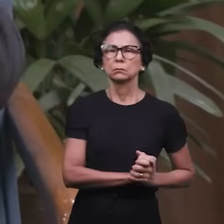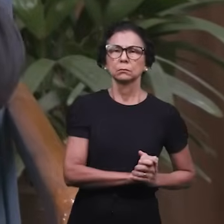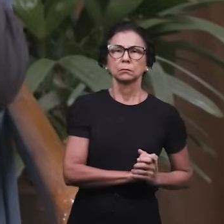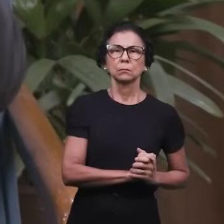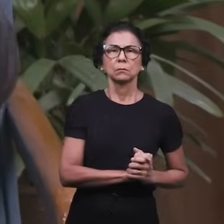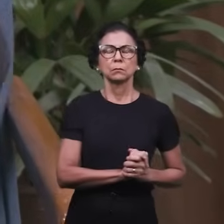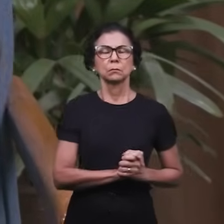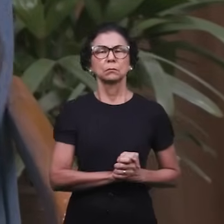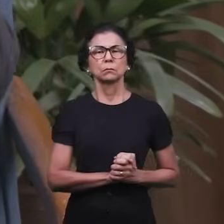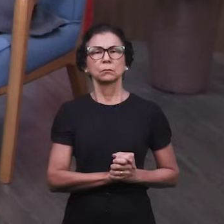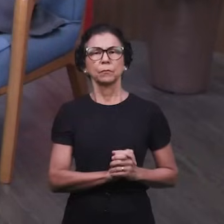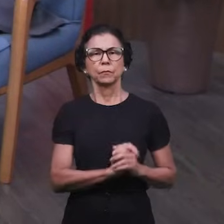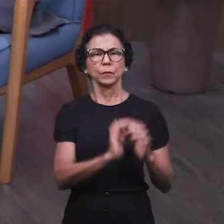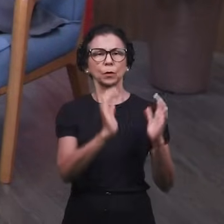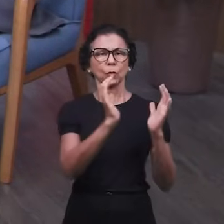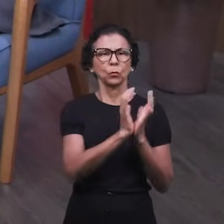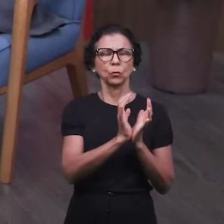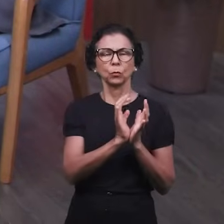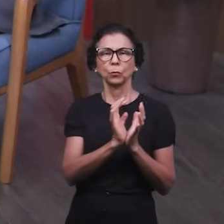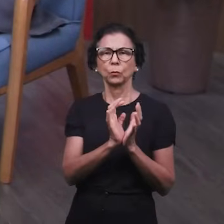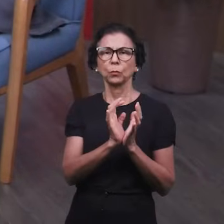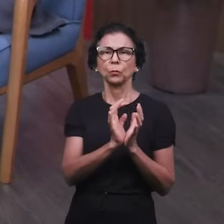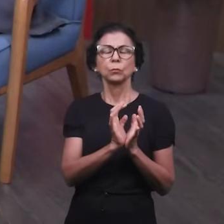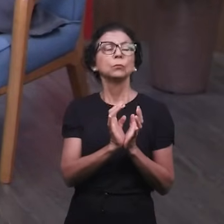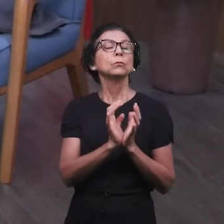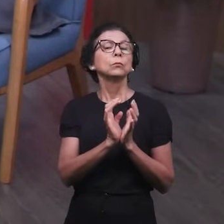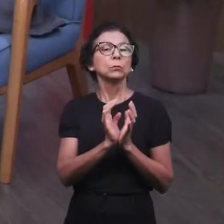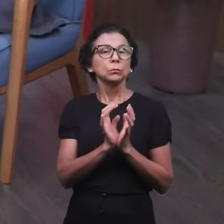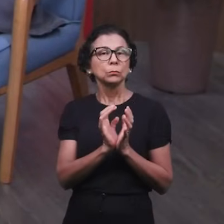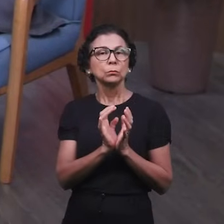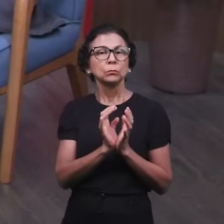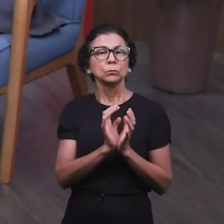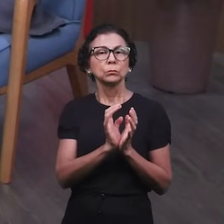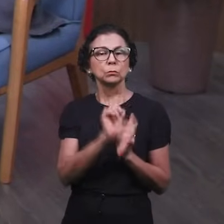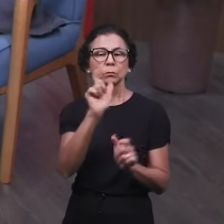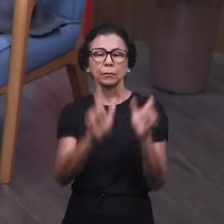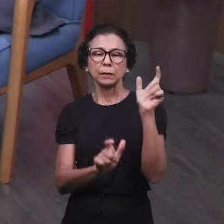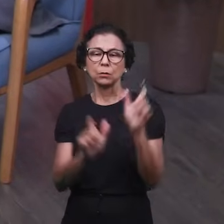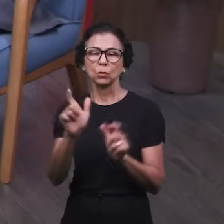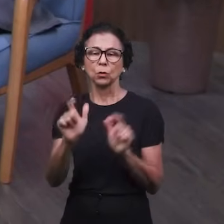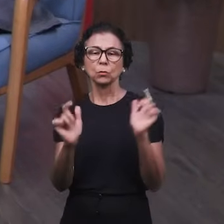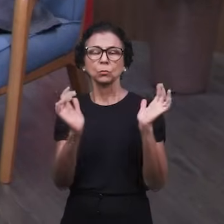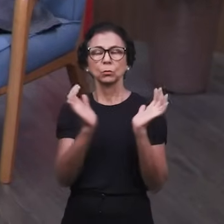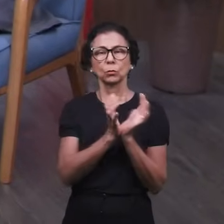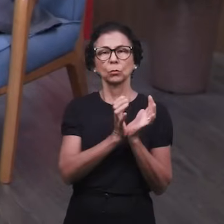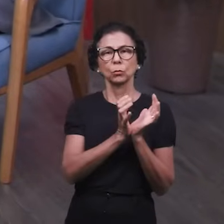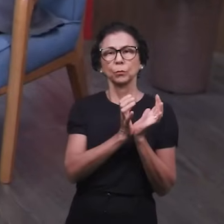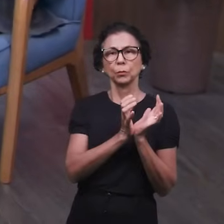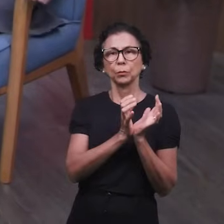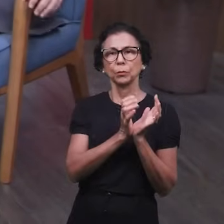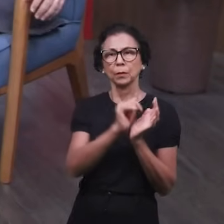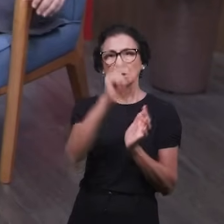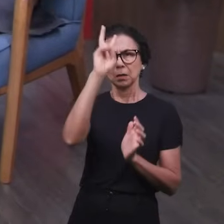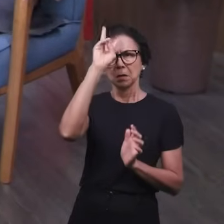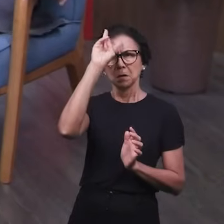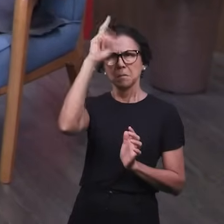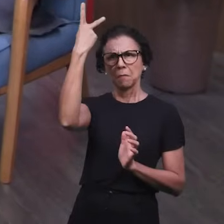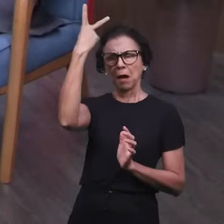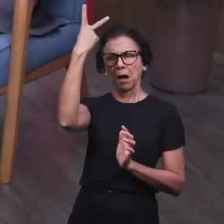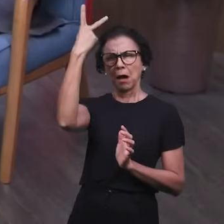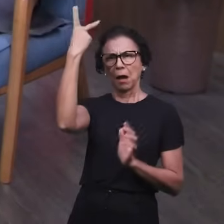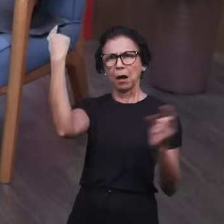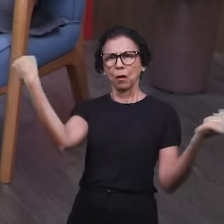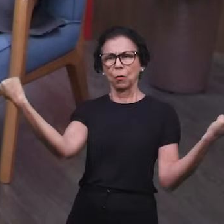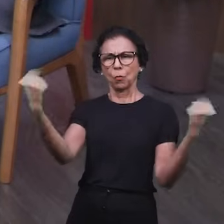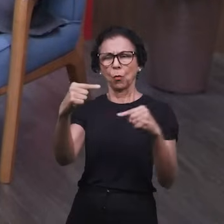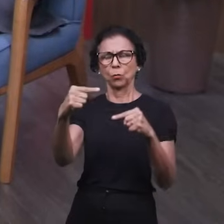ou seja, há um movimento, não de uma pessoa só, mas de um grupo, no sentido de se rebelar contra uma